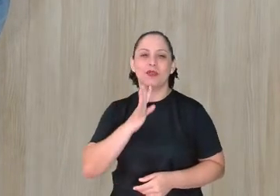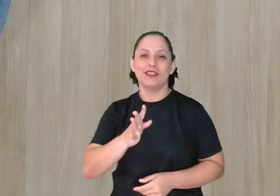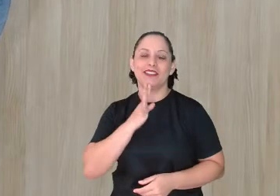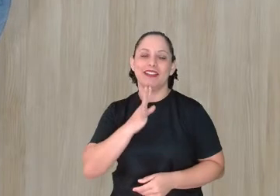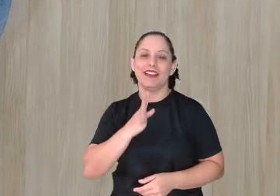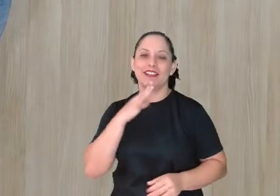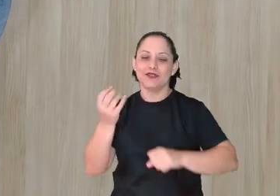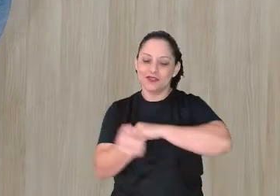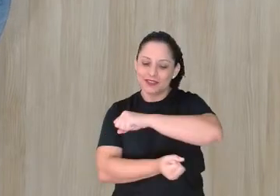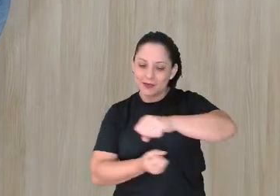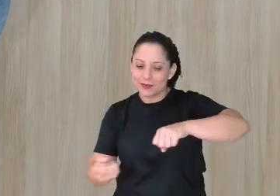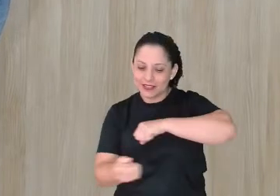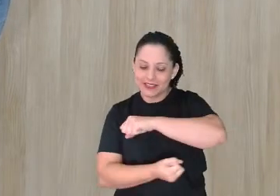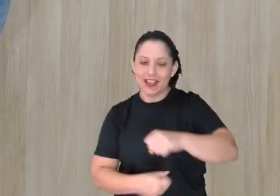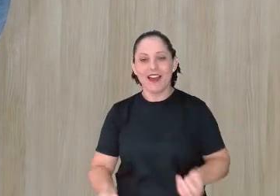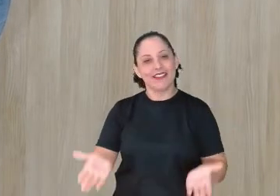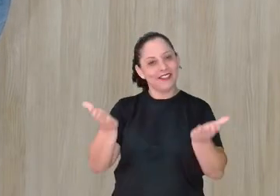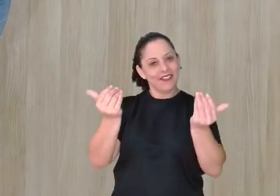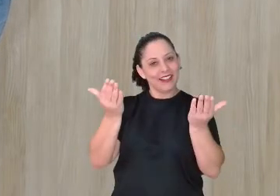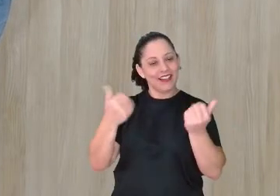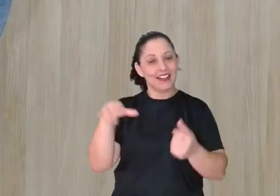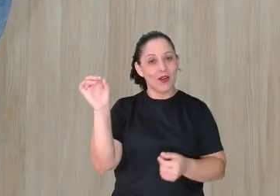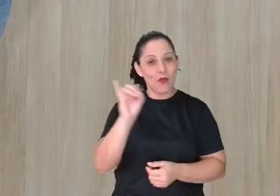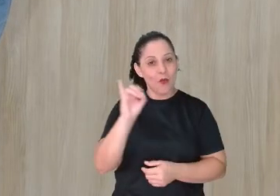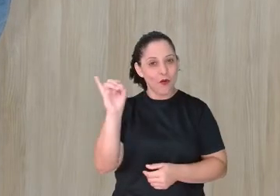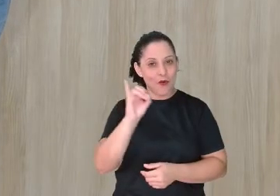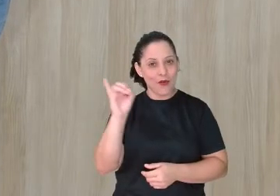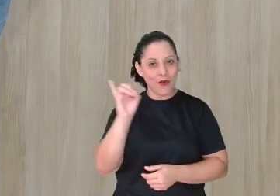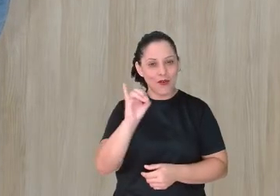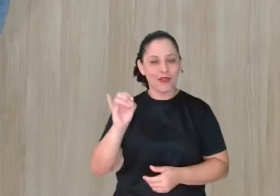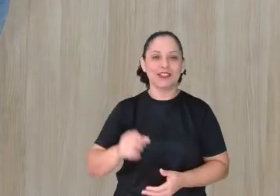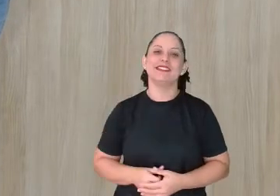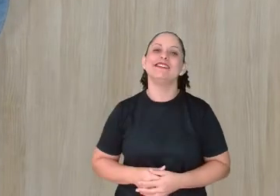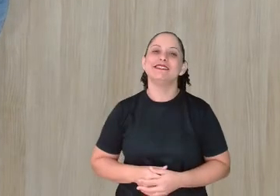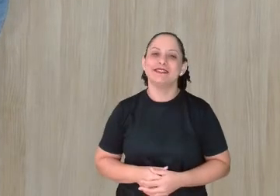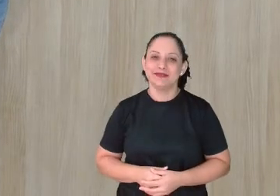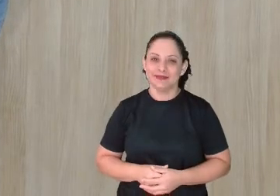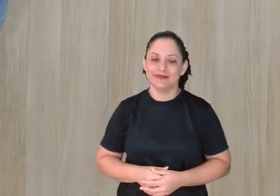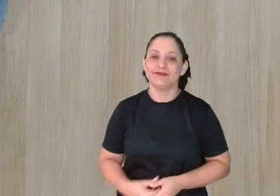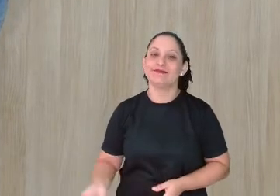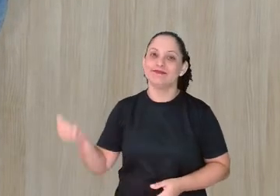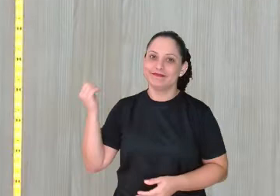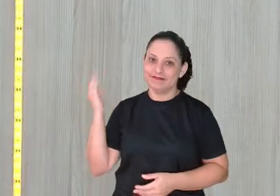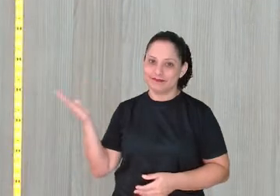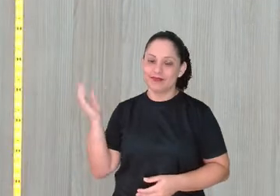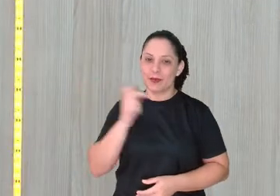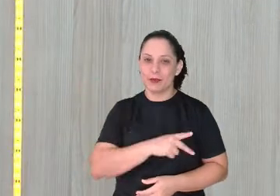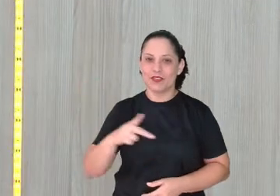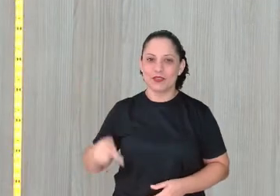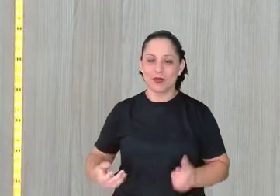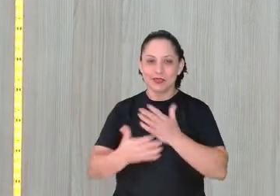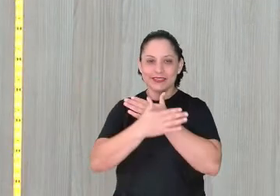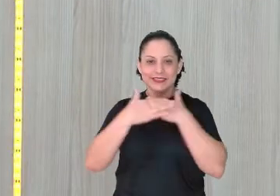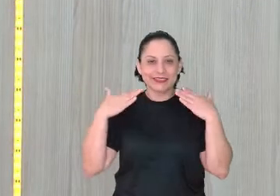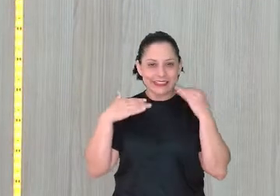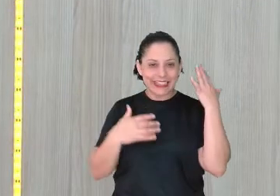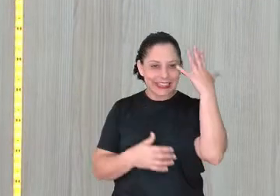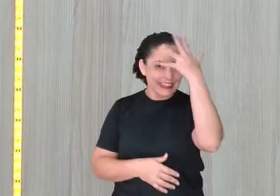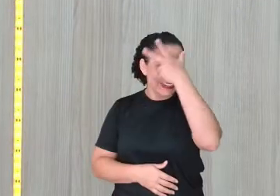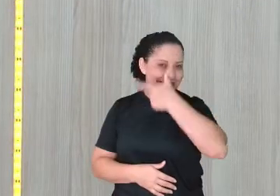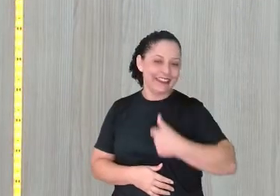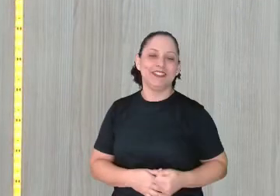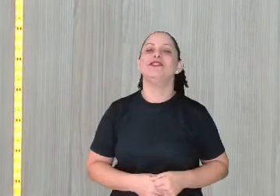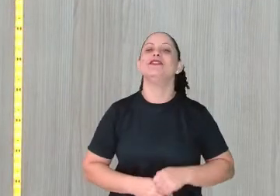Vem cá dar um oi, professor, pro pessoal, venha. Olha aí. Ele é o rostinho lindo da TV brasileira, rostinho minha gente. Vocês lindo não... da